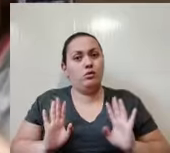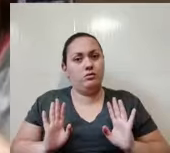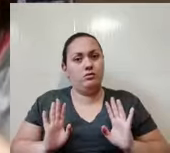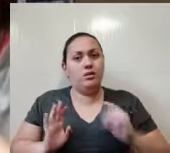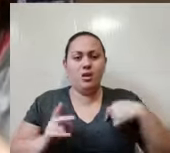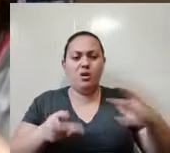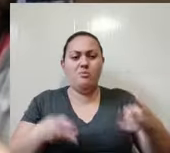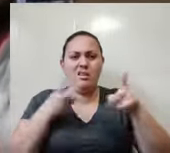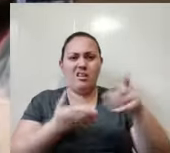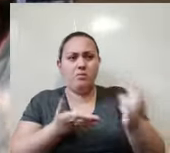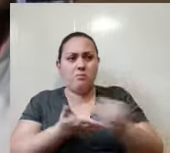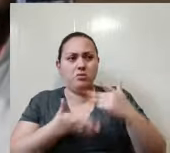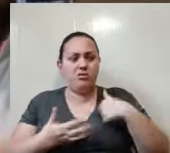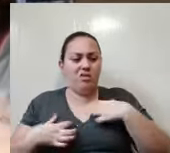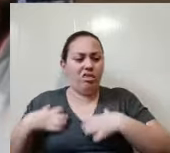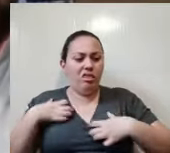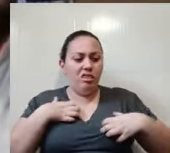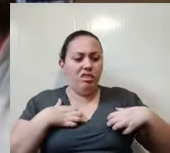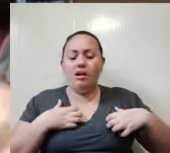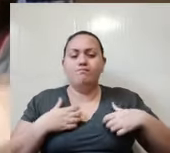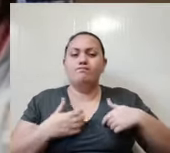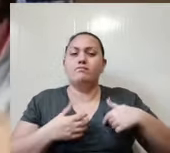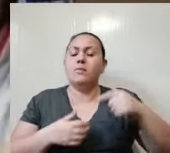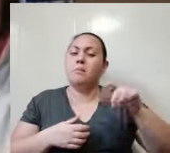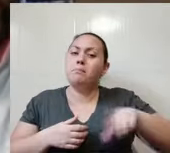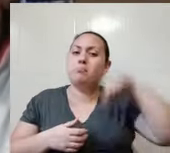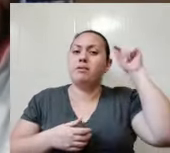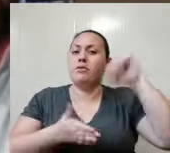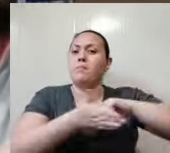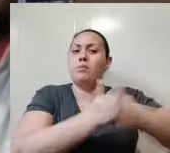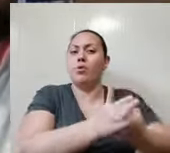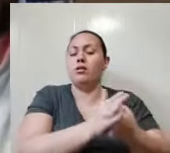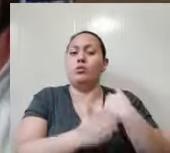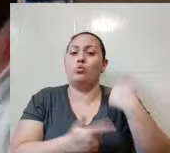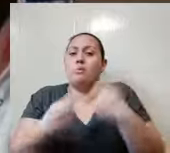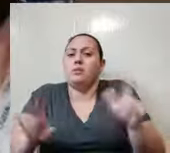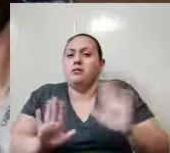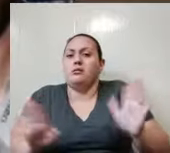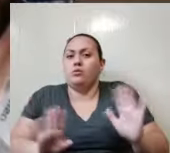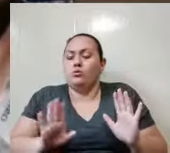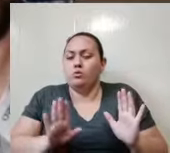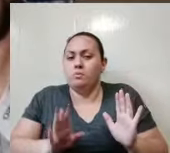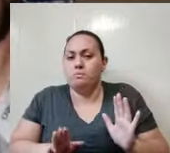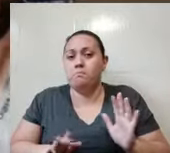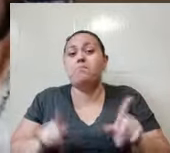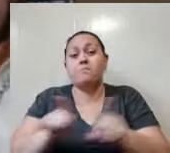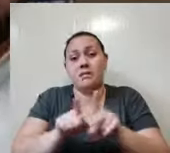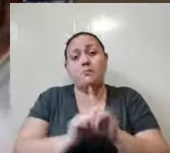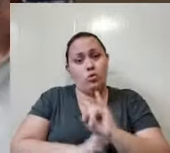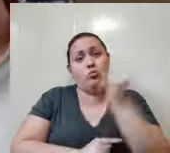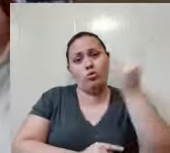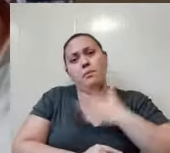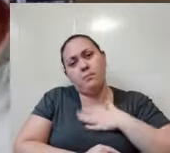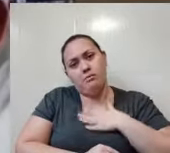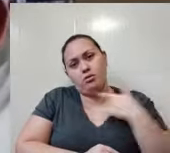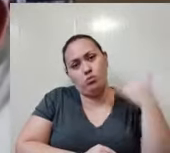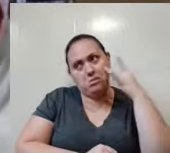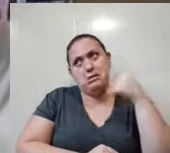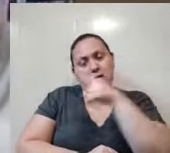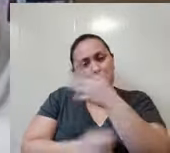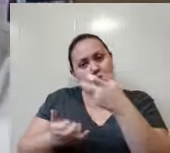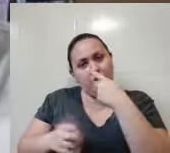própria dor. Maduro é poder dizer, isso me machuca e eu não preciso disso pra mim na minha vida. E por último,